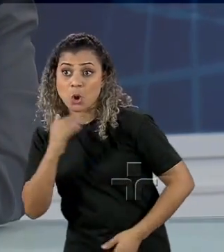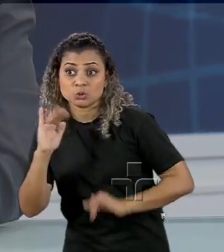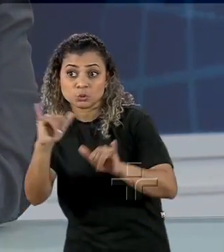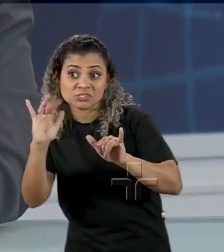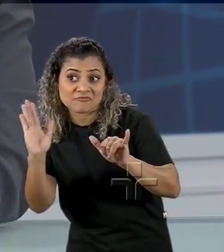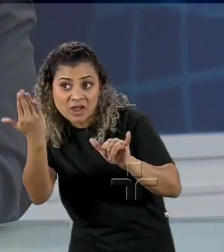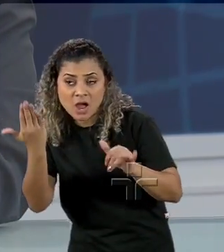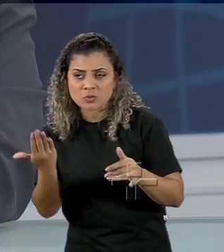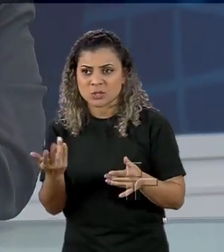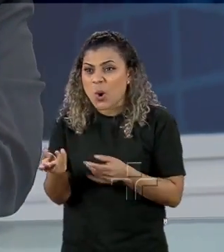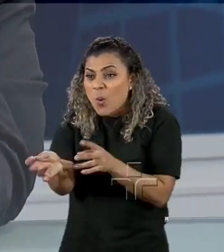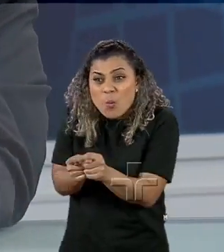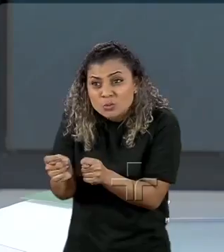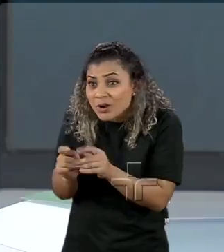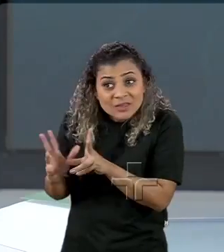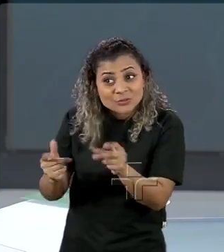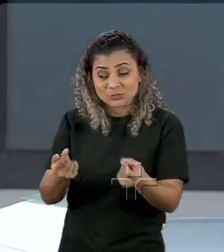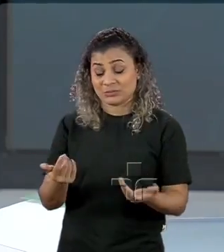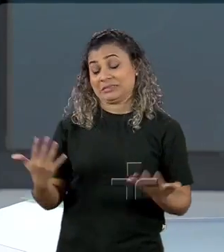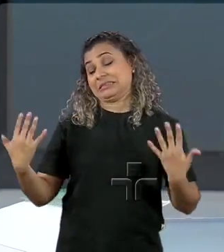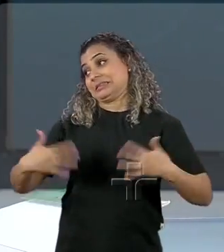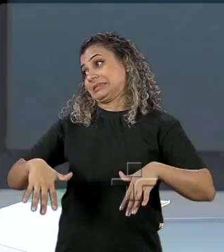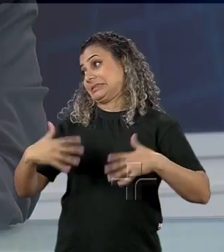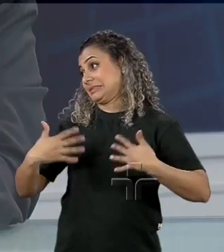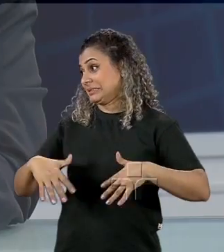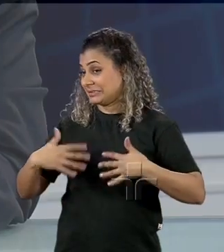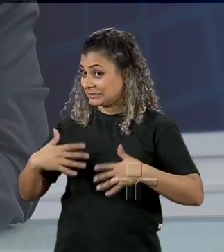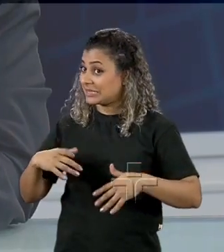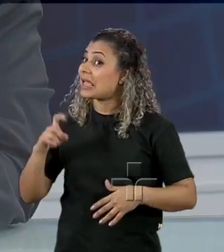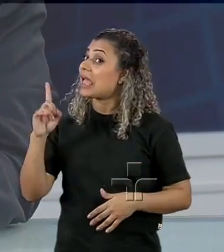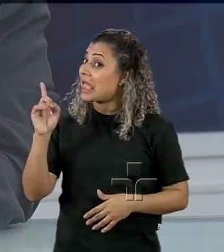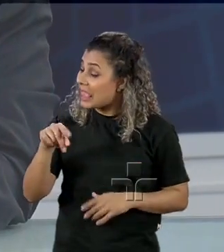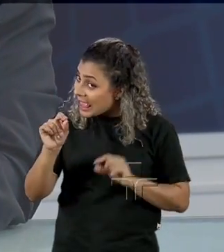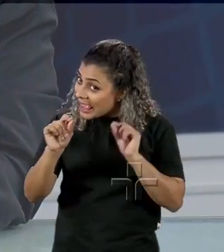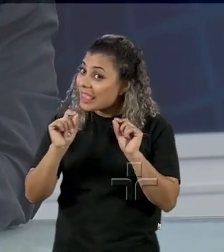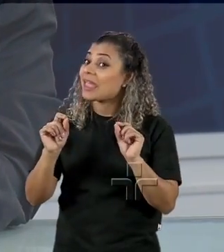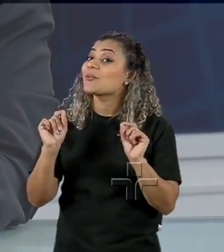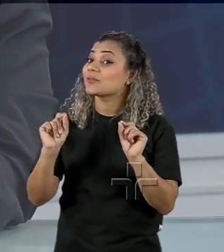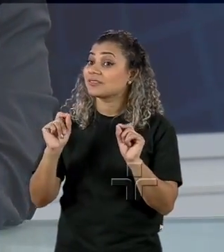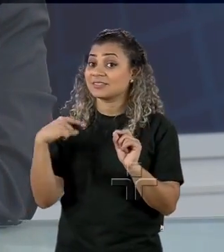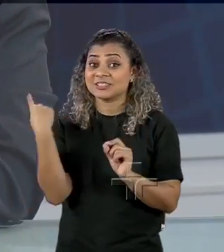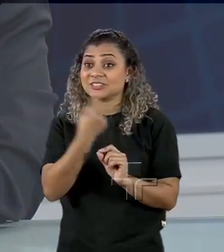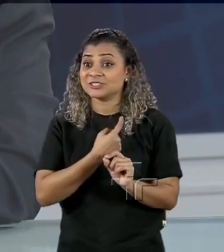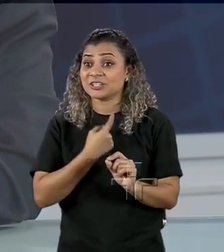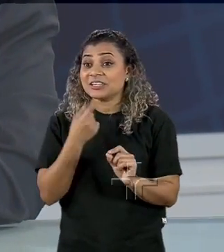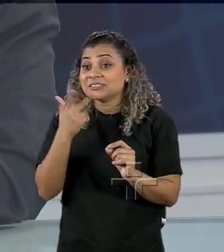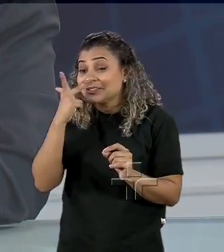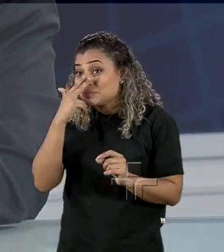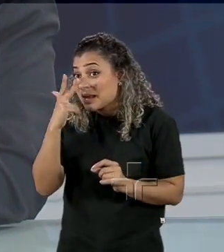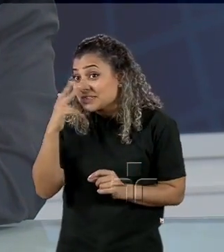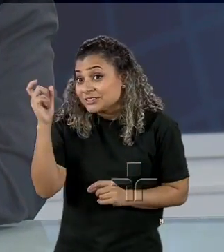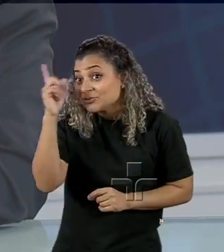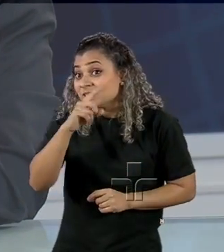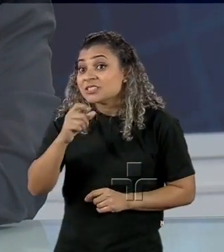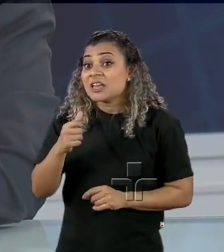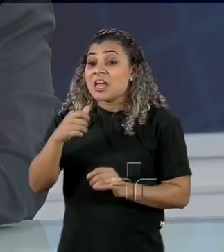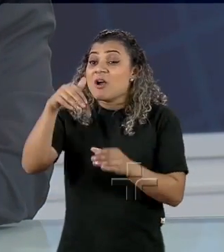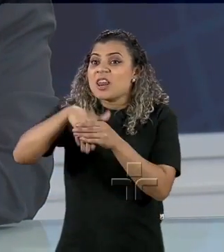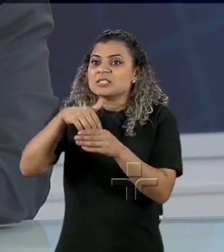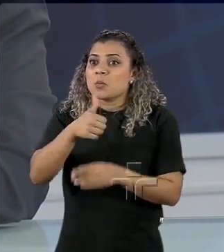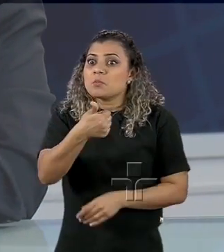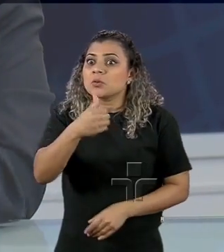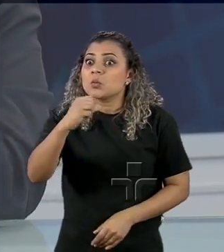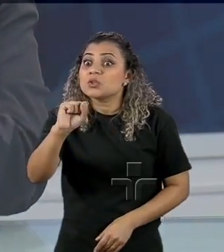de expressão. É caso a caso. Será um ponto tão ali que a gente, por exemplo, se a gente volta à eleição de 1989 no